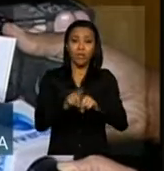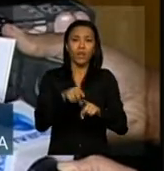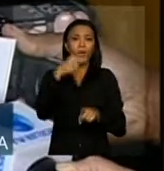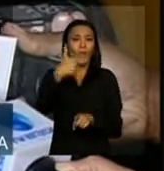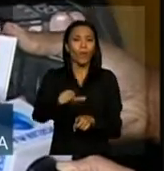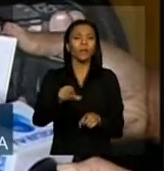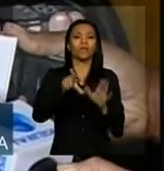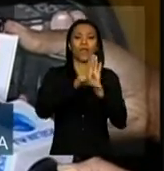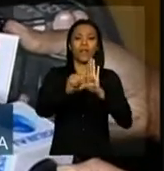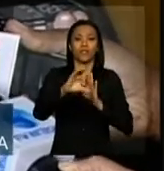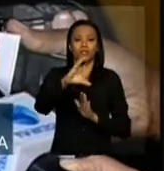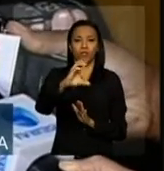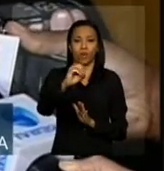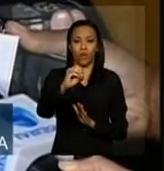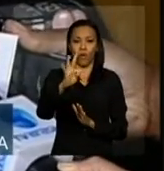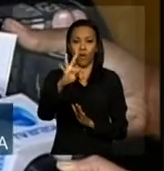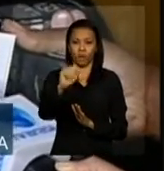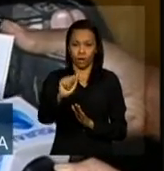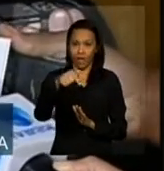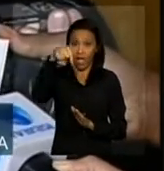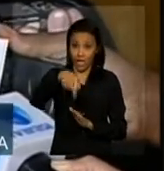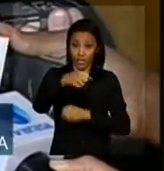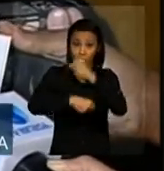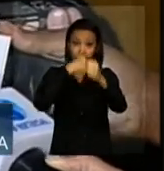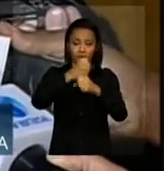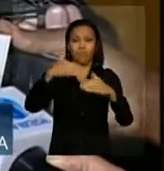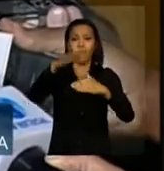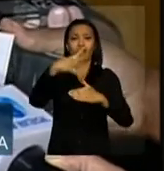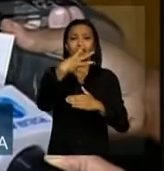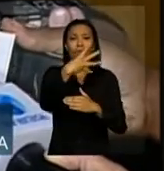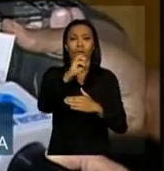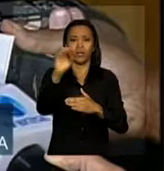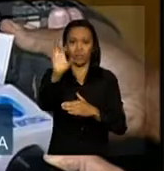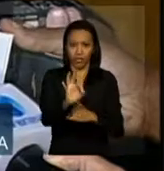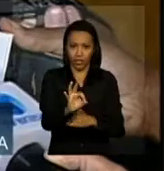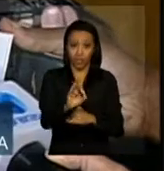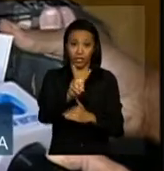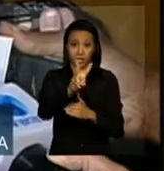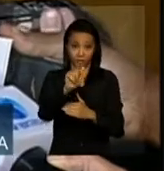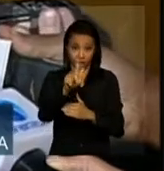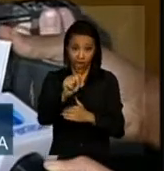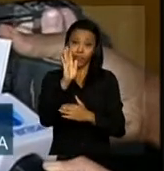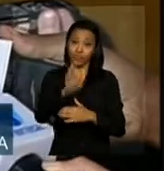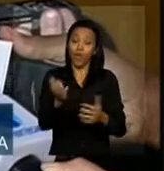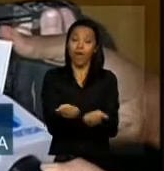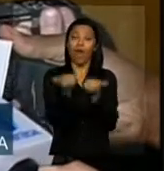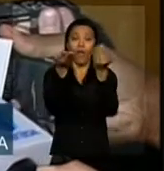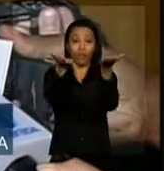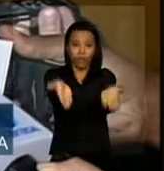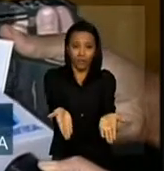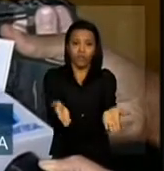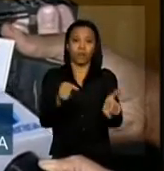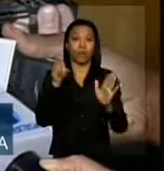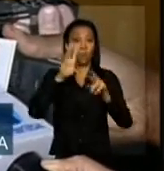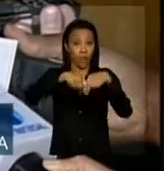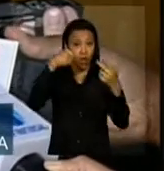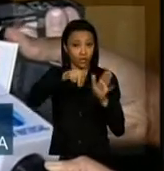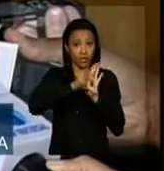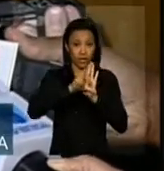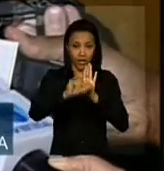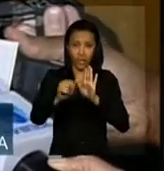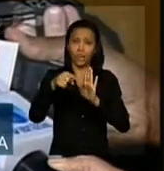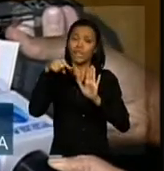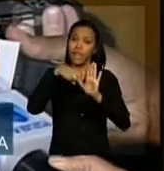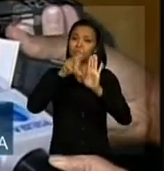lei de cotas. Neste ano, mais de 40% das vagas estão sendo já ofertadas pela lei de cotas, que pela